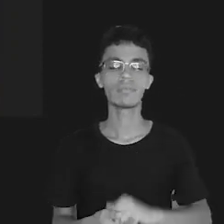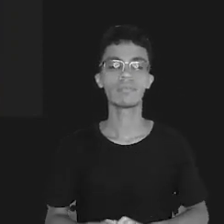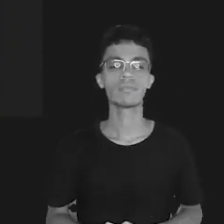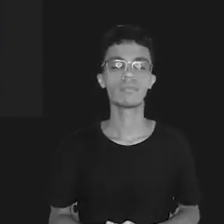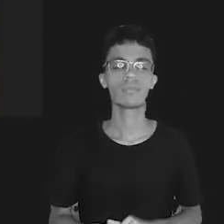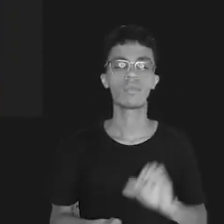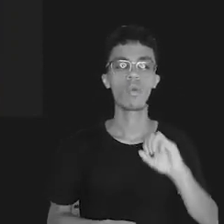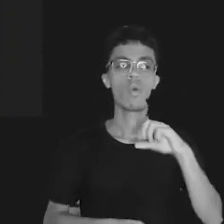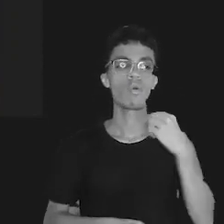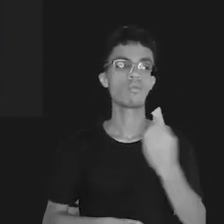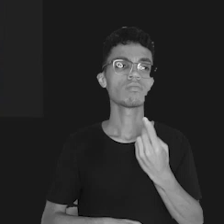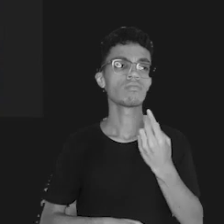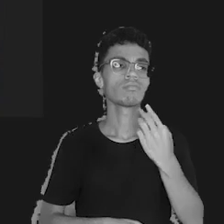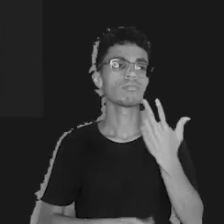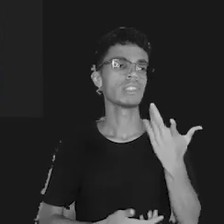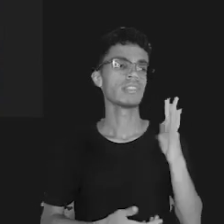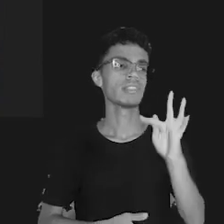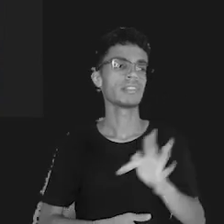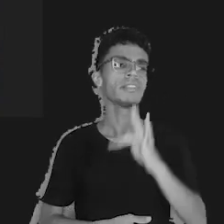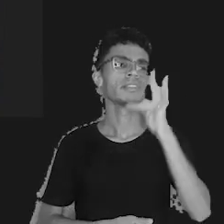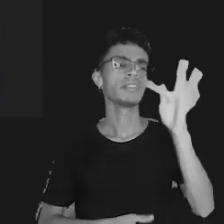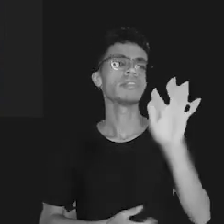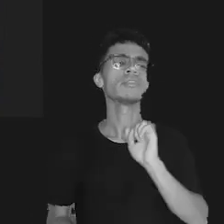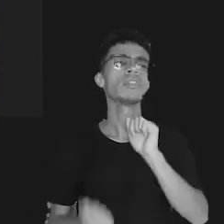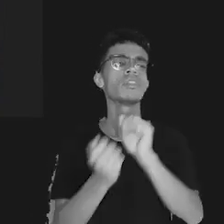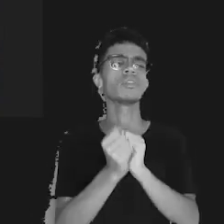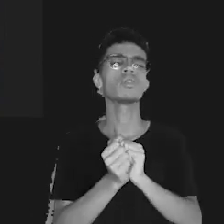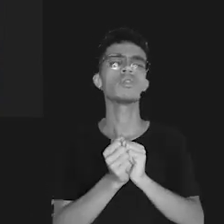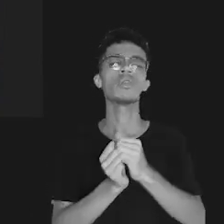Ou algum dia estaremos lá onde esse homem está?